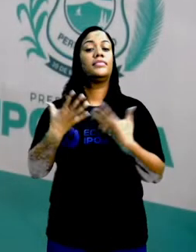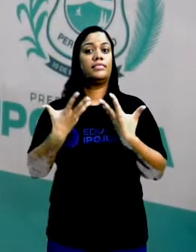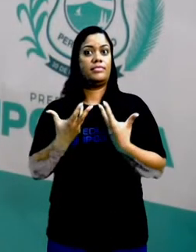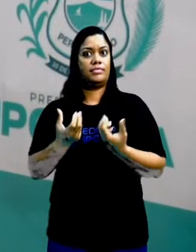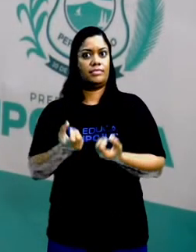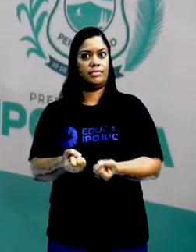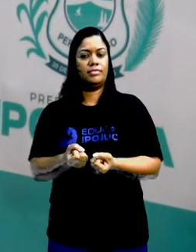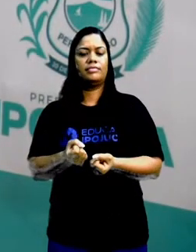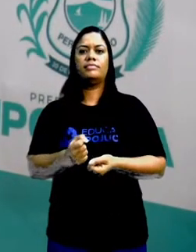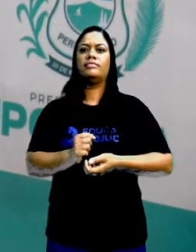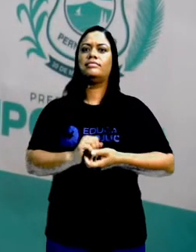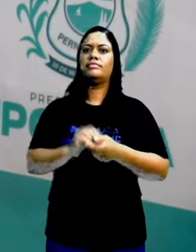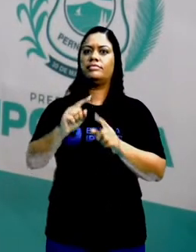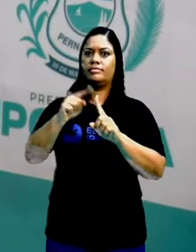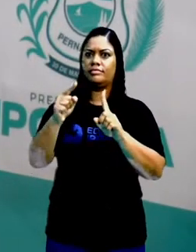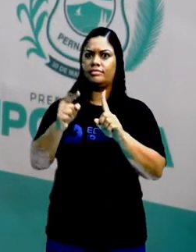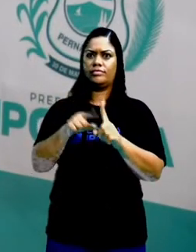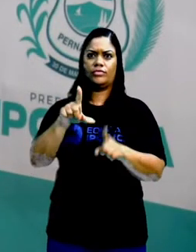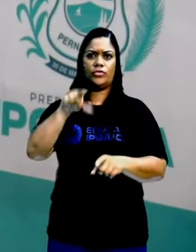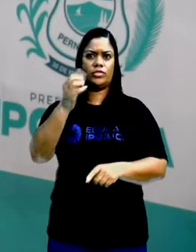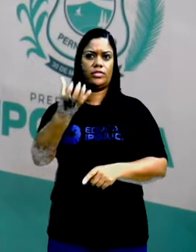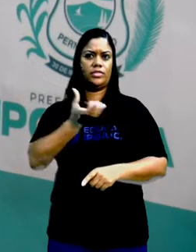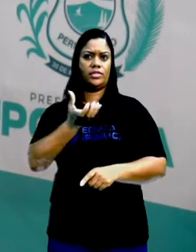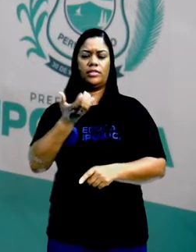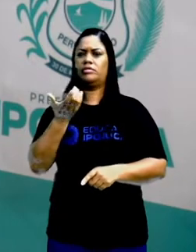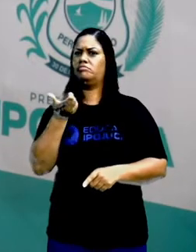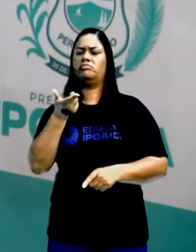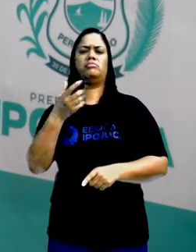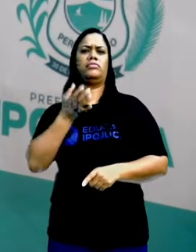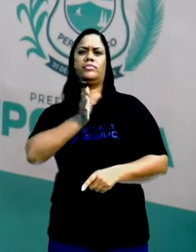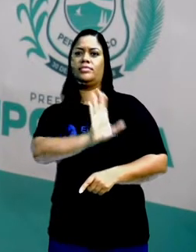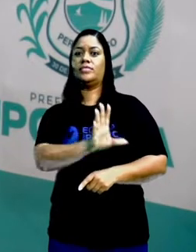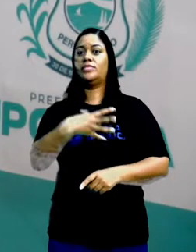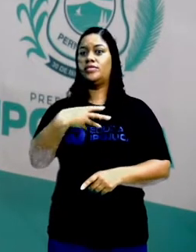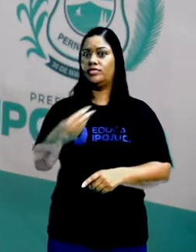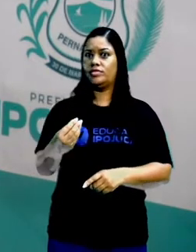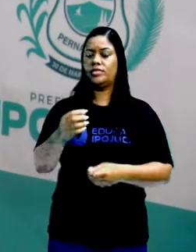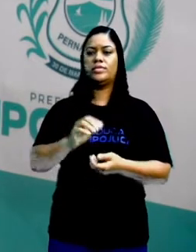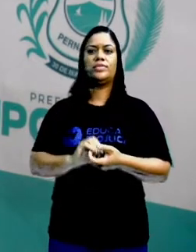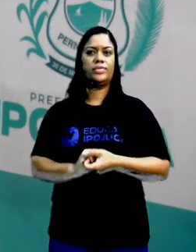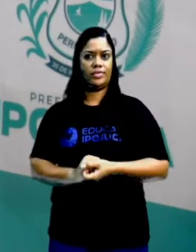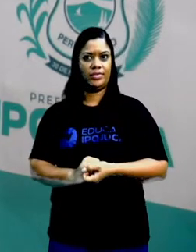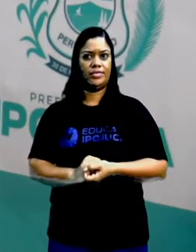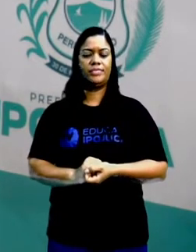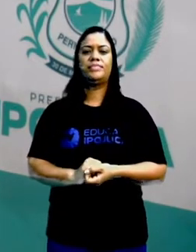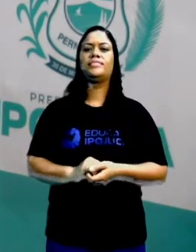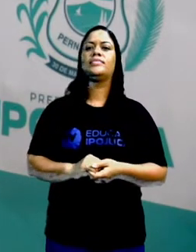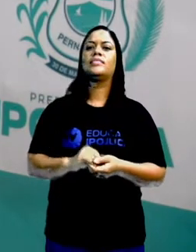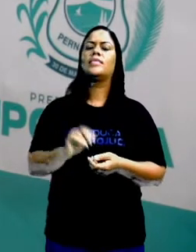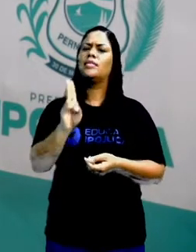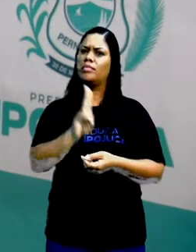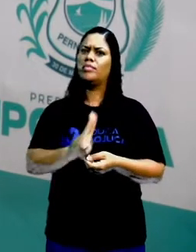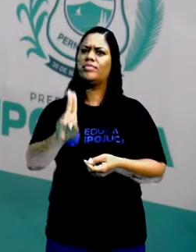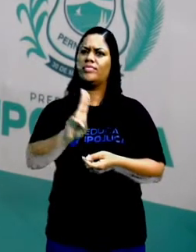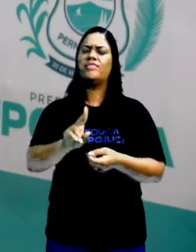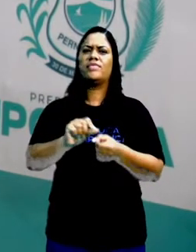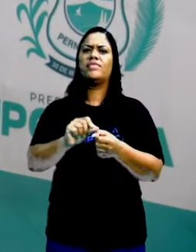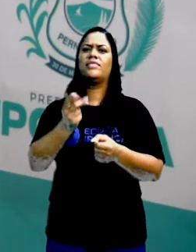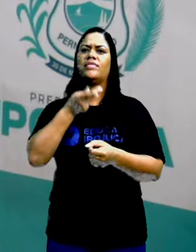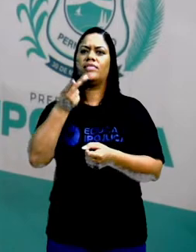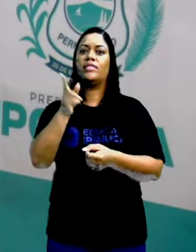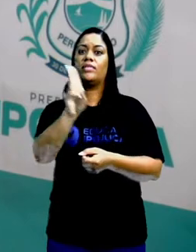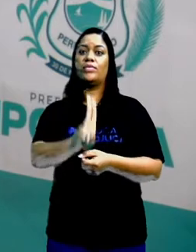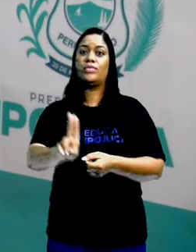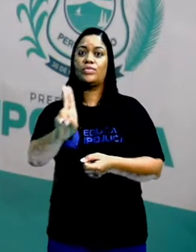você pode falar sobre a questão do uso ou não da maconha para fins medicinais é